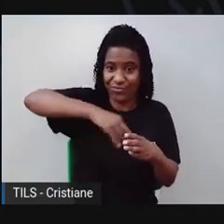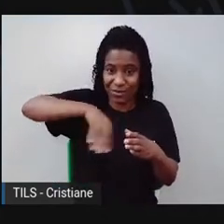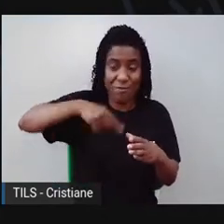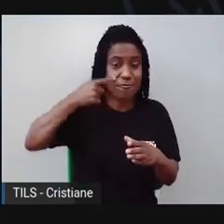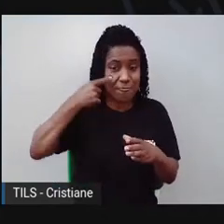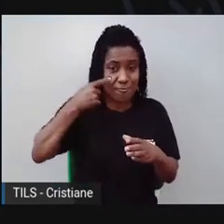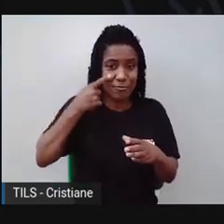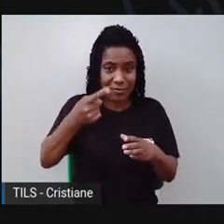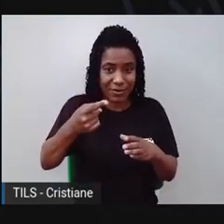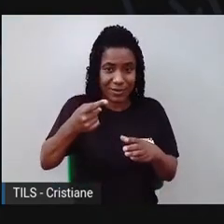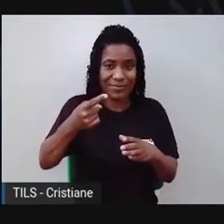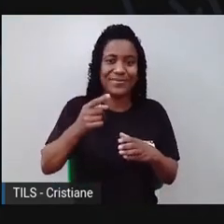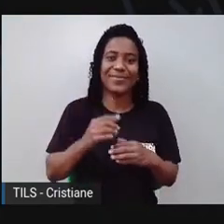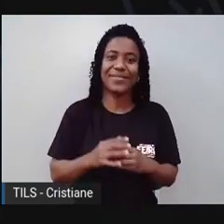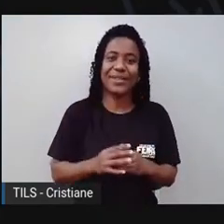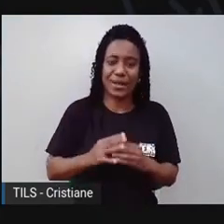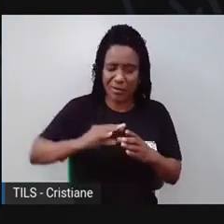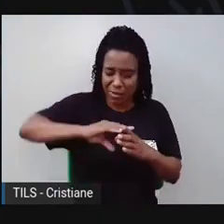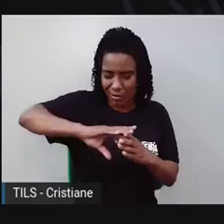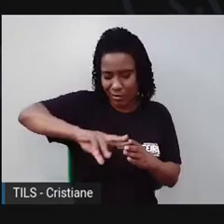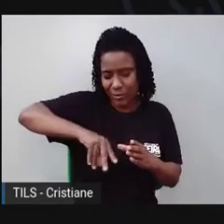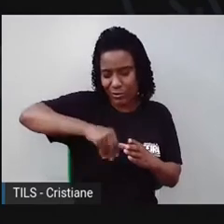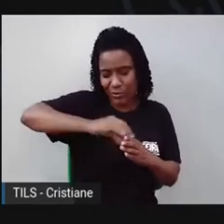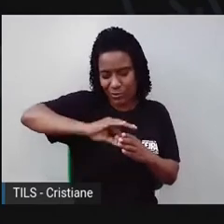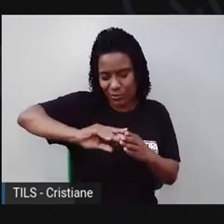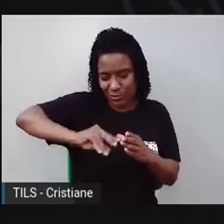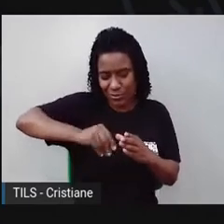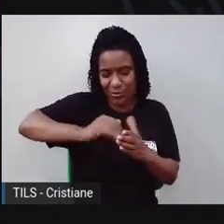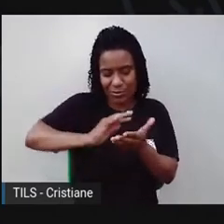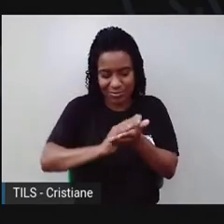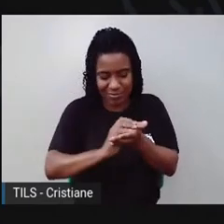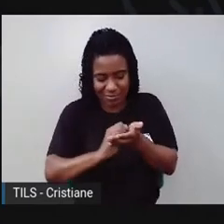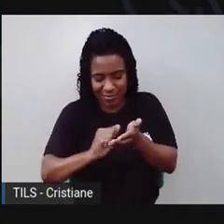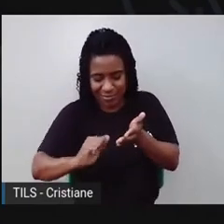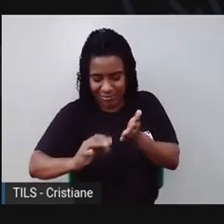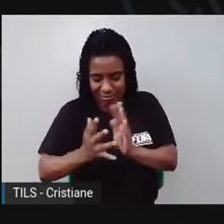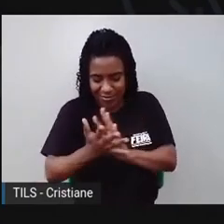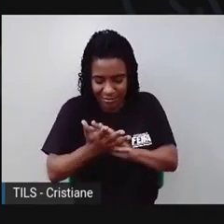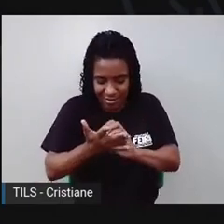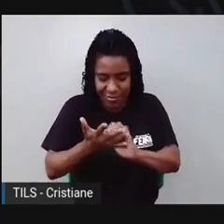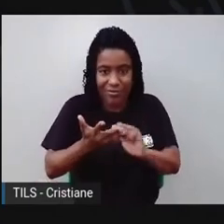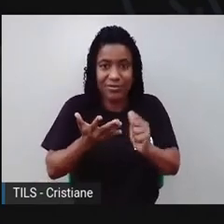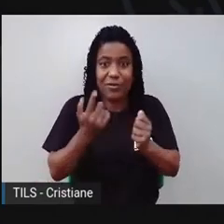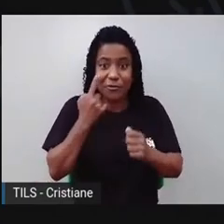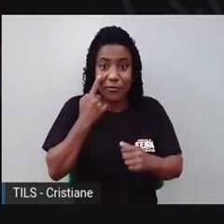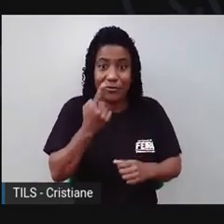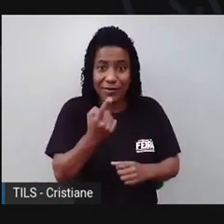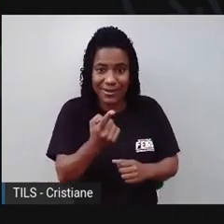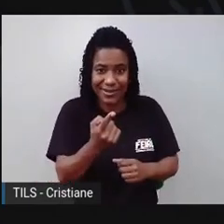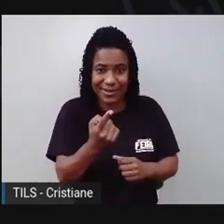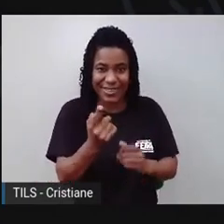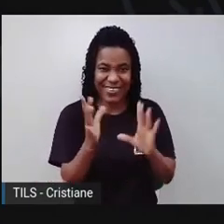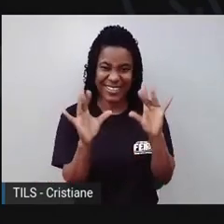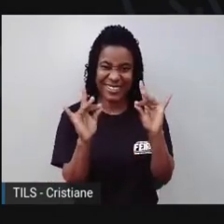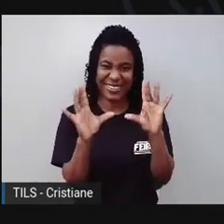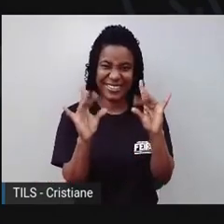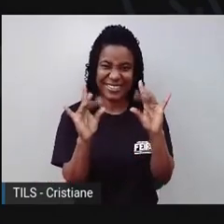Até ele desgrudar da mão. Quando a gente vai mexendo aqui, ó, fica assim, ó, tudo na mão, tá